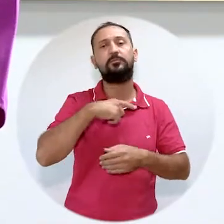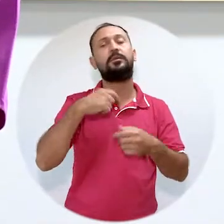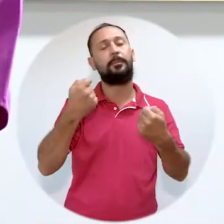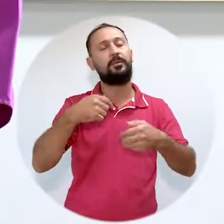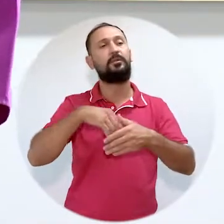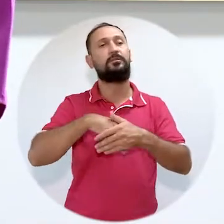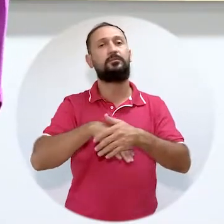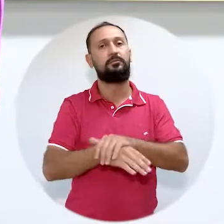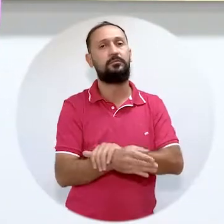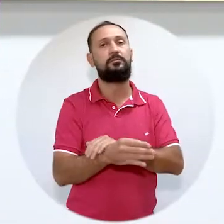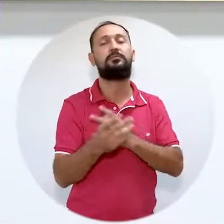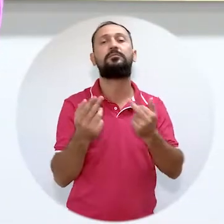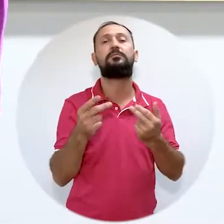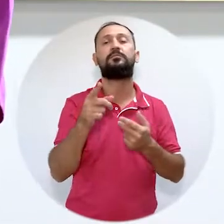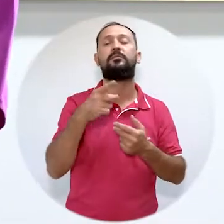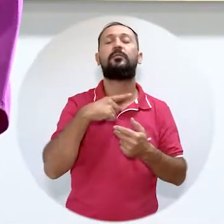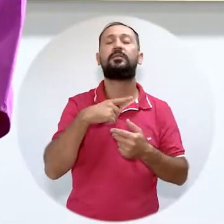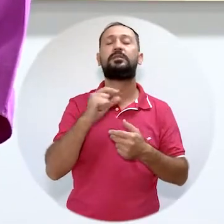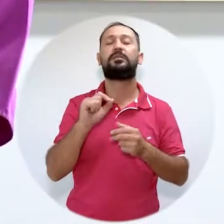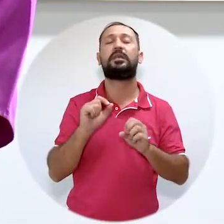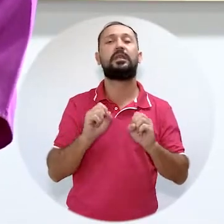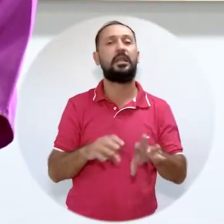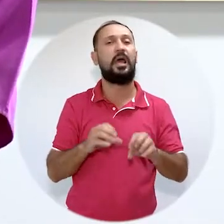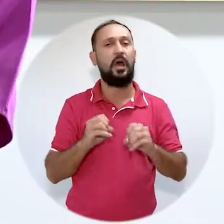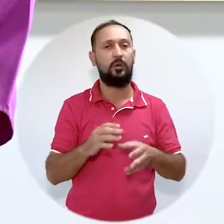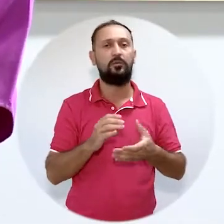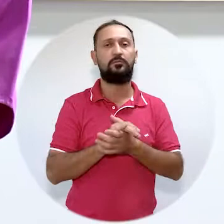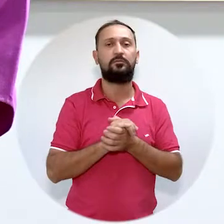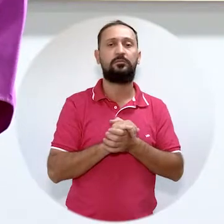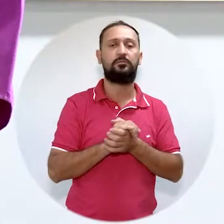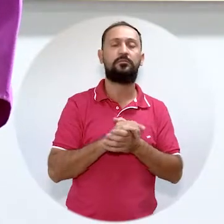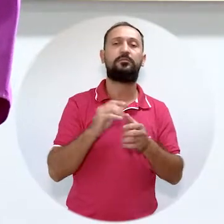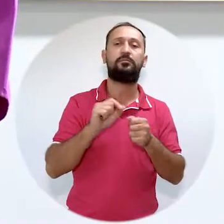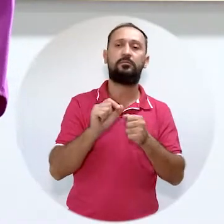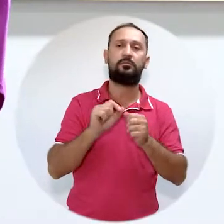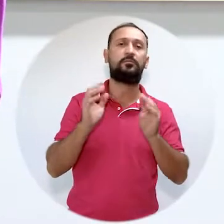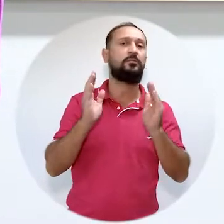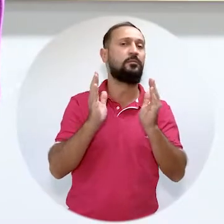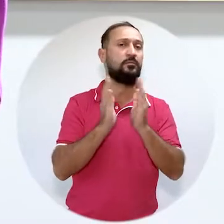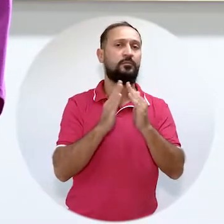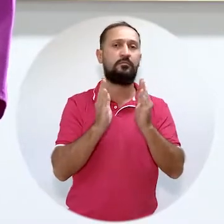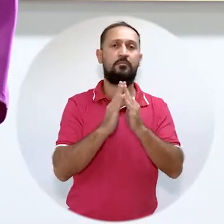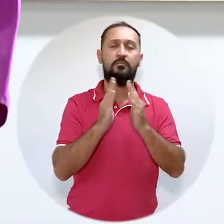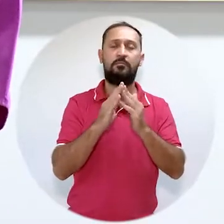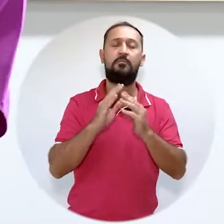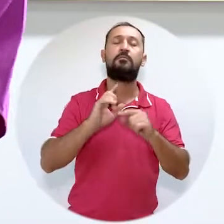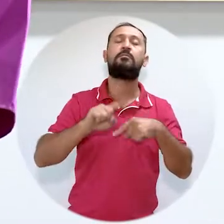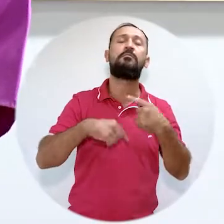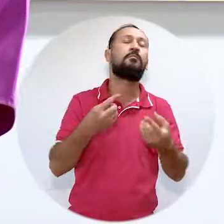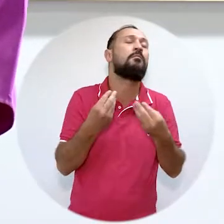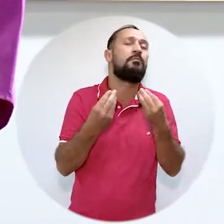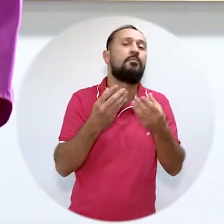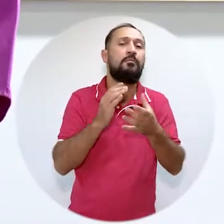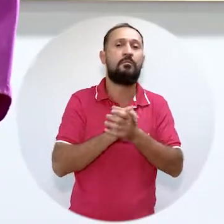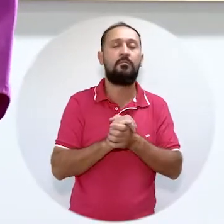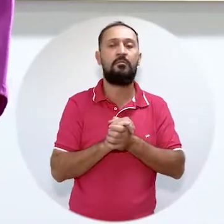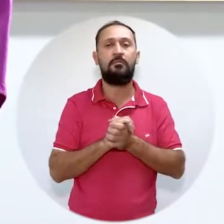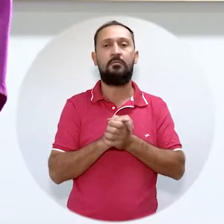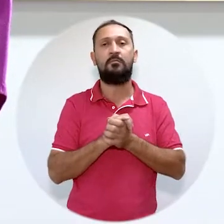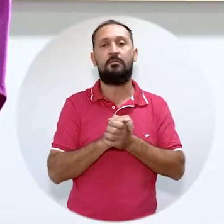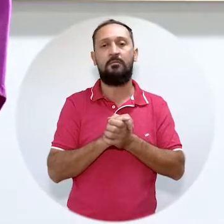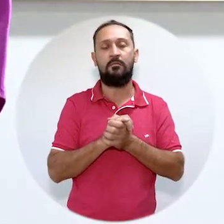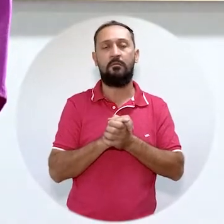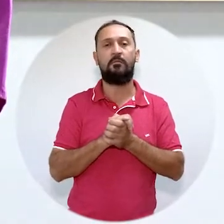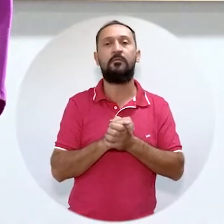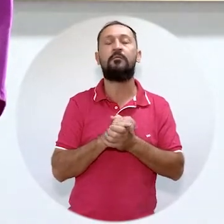você teve que se adaptar, se concentrar. Você que dá aula, né, Benhur? Fazendo isso de casa e aí daí depois.